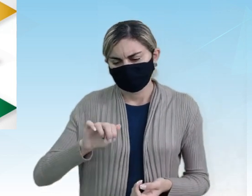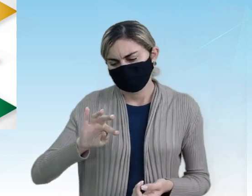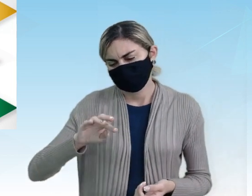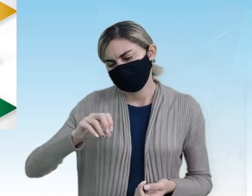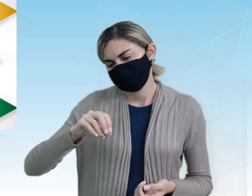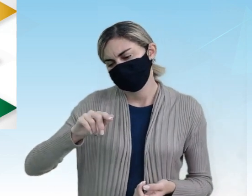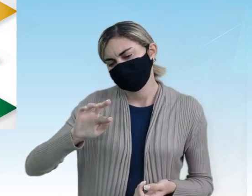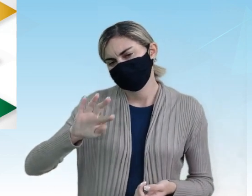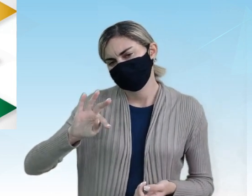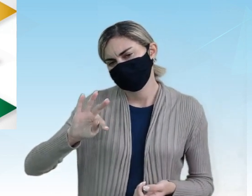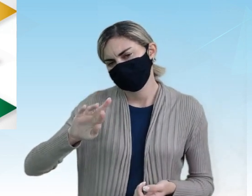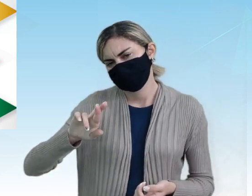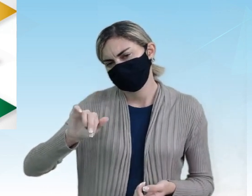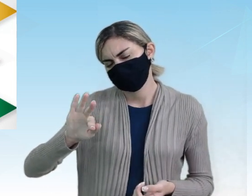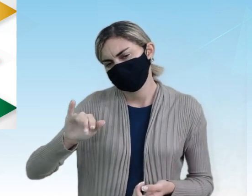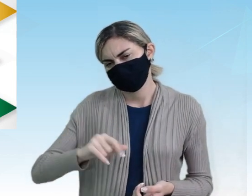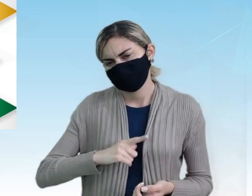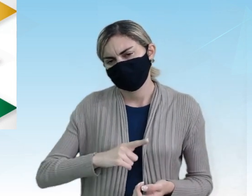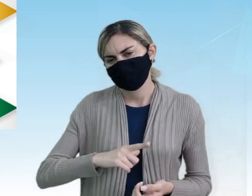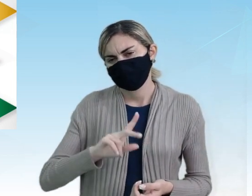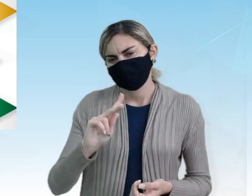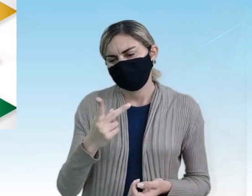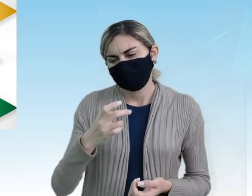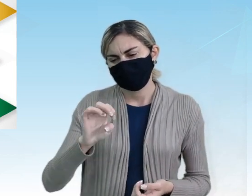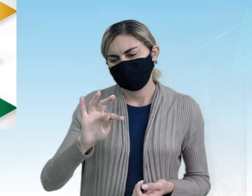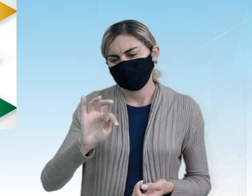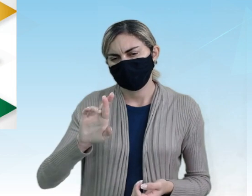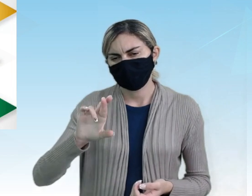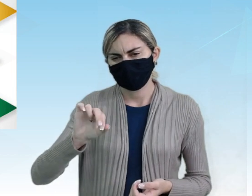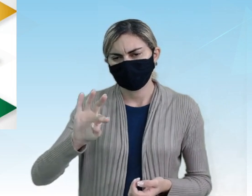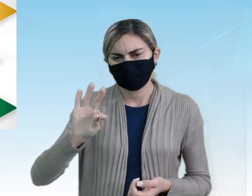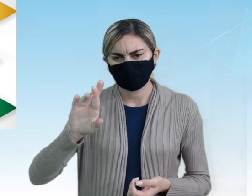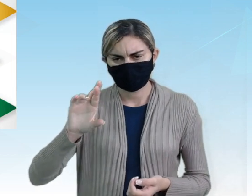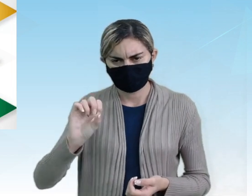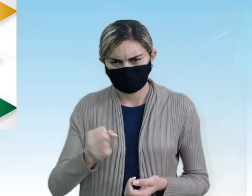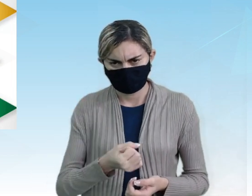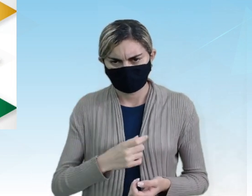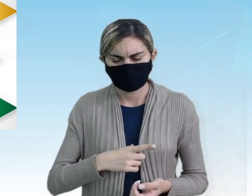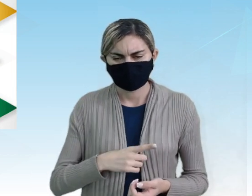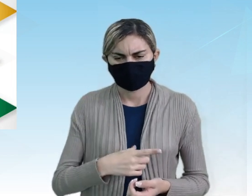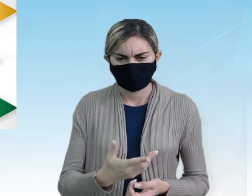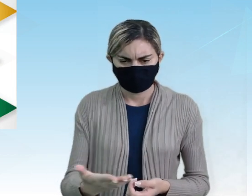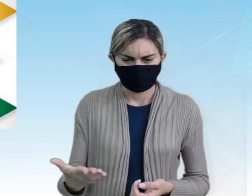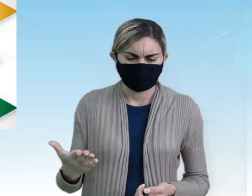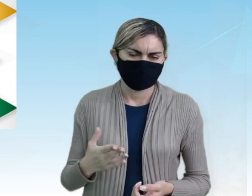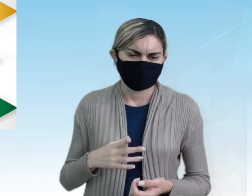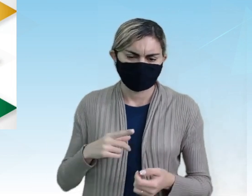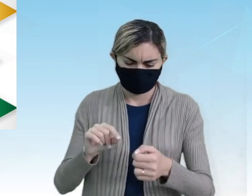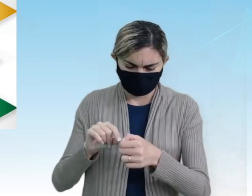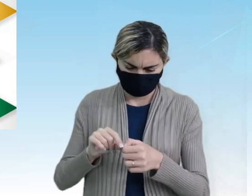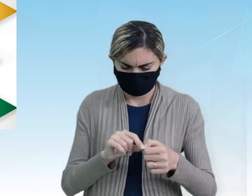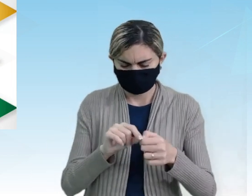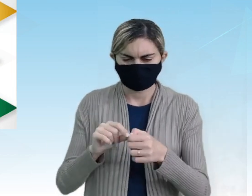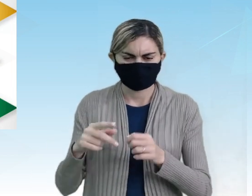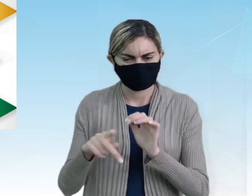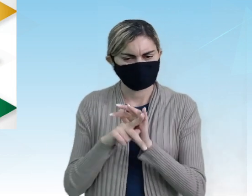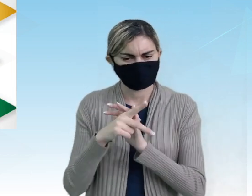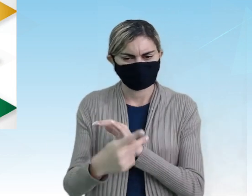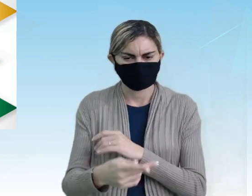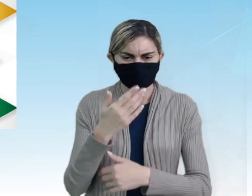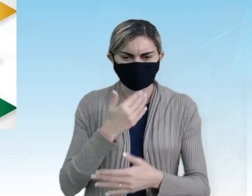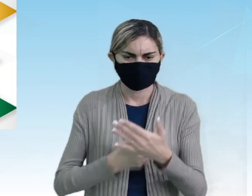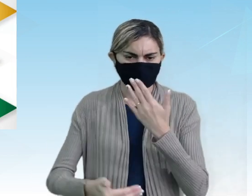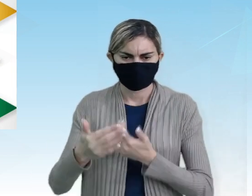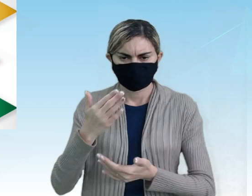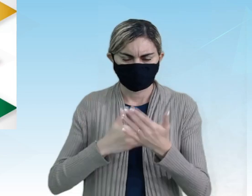autotróficos e os seres que são heterotróficos. Os seres que são autotróficos, eles irão produzir o seu próprio